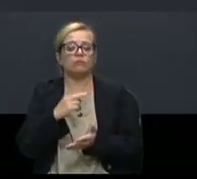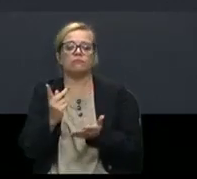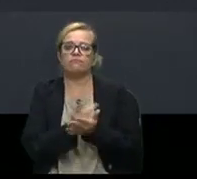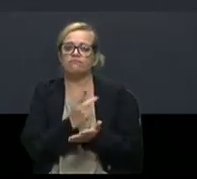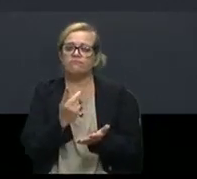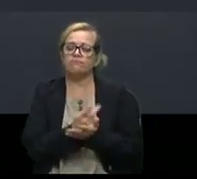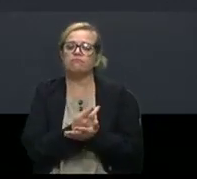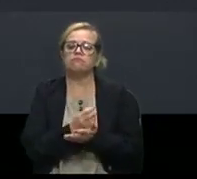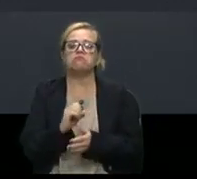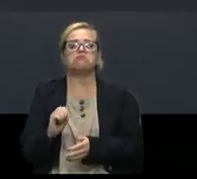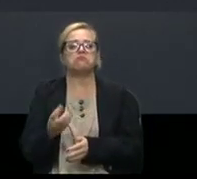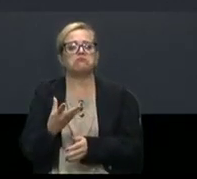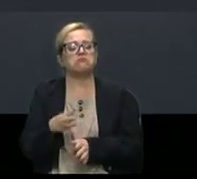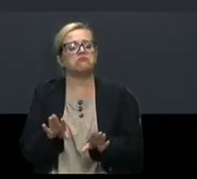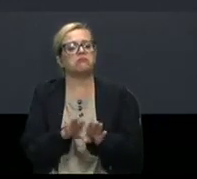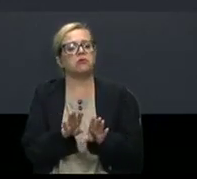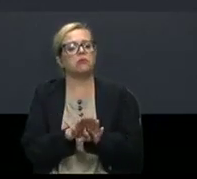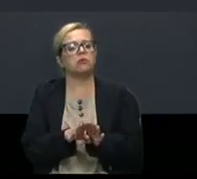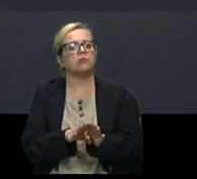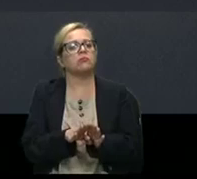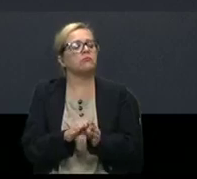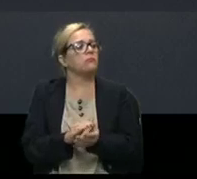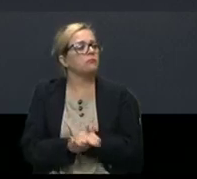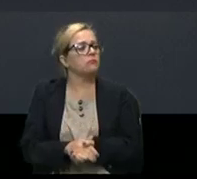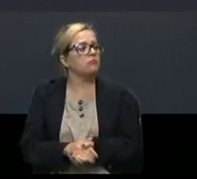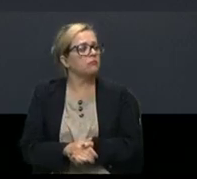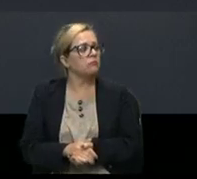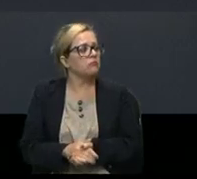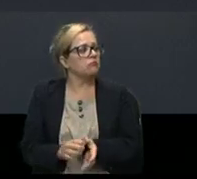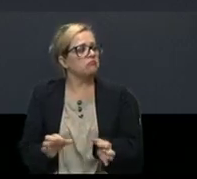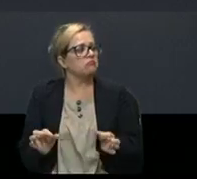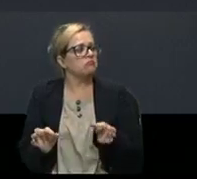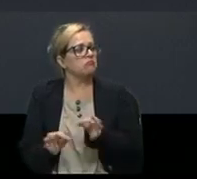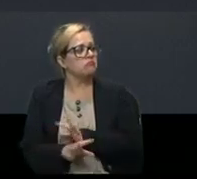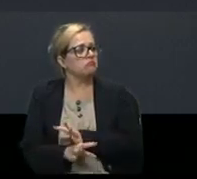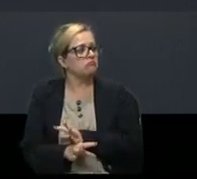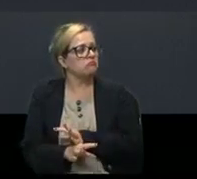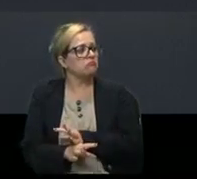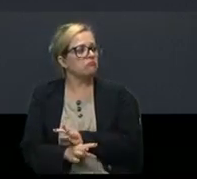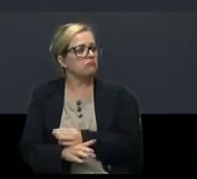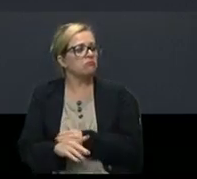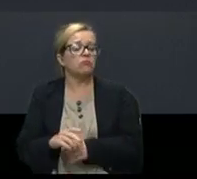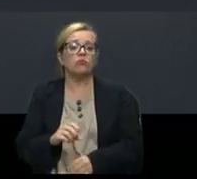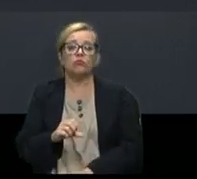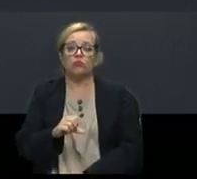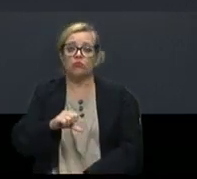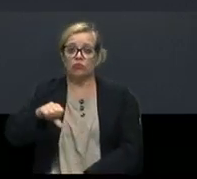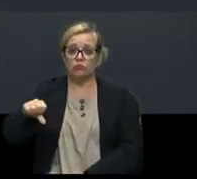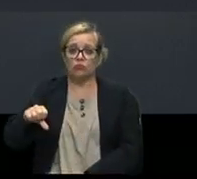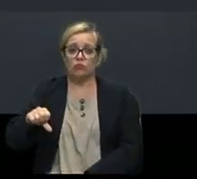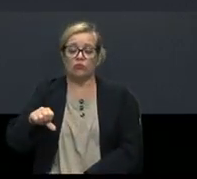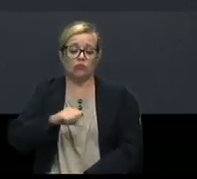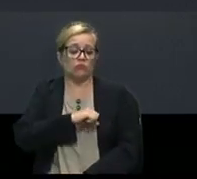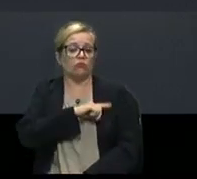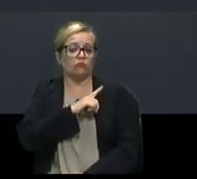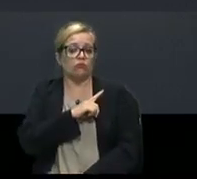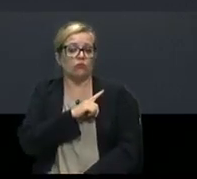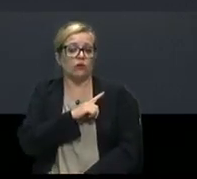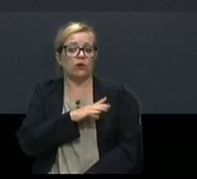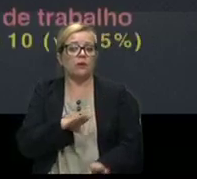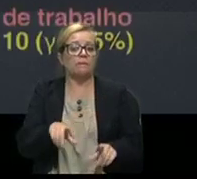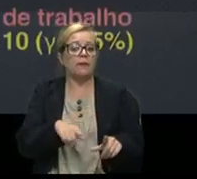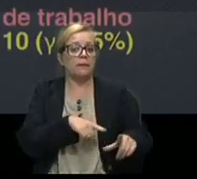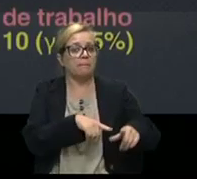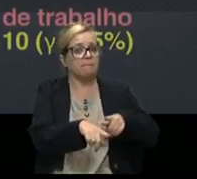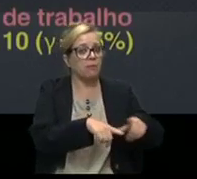padrão de estimativa e a margem de erro. A conclusão foi que, dando nota 9 para a remuneração, a nota para